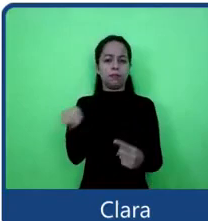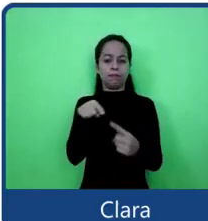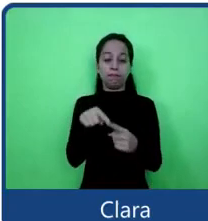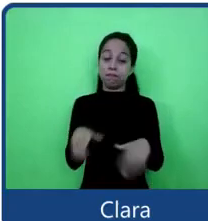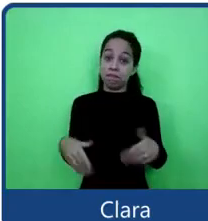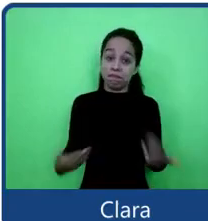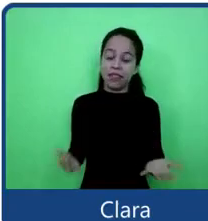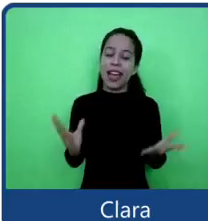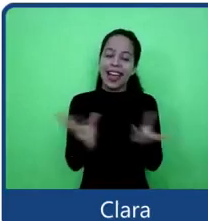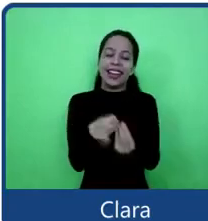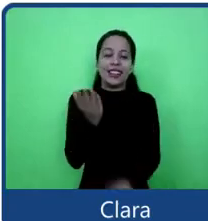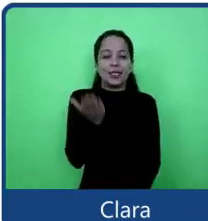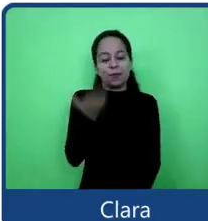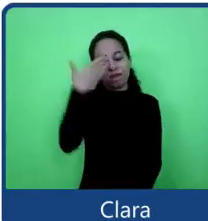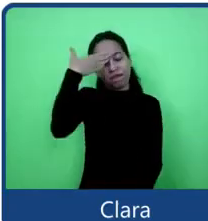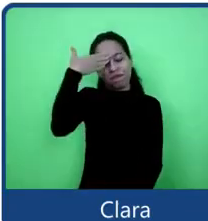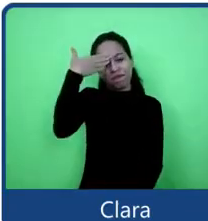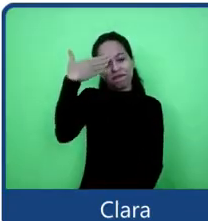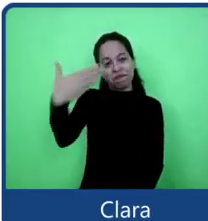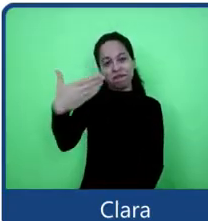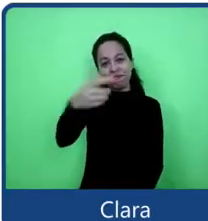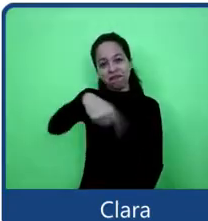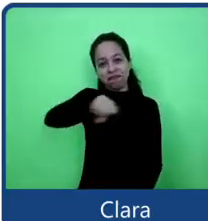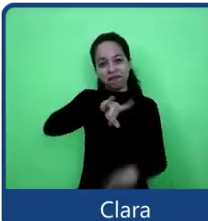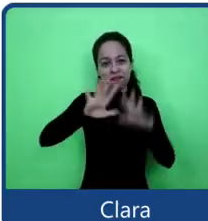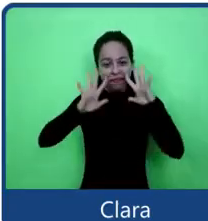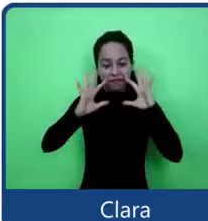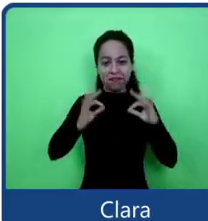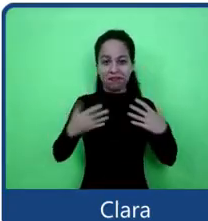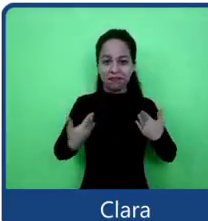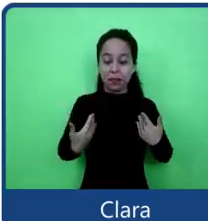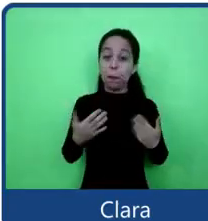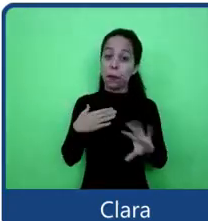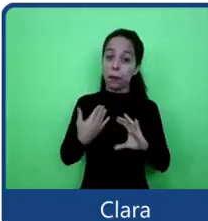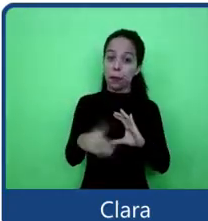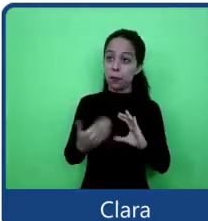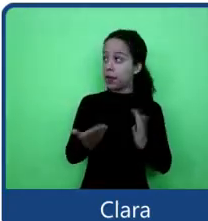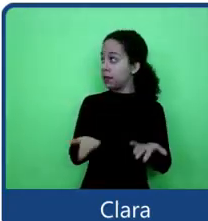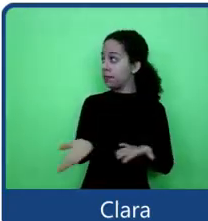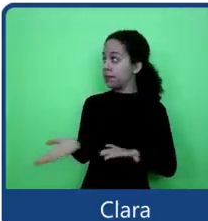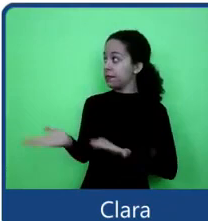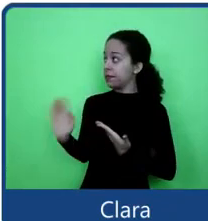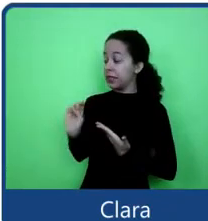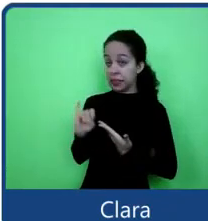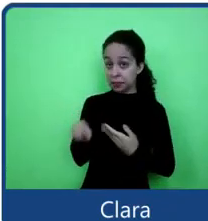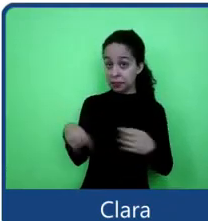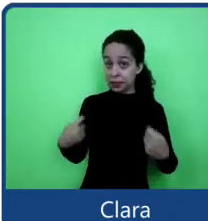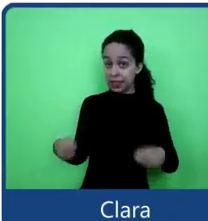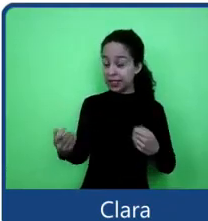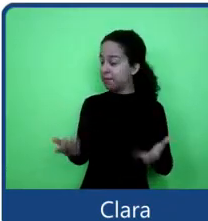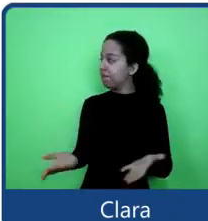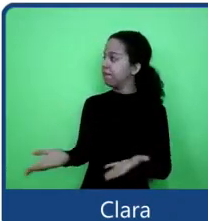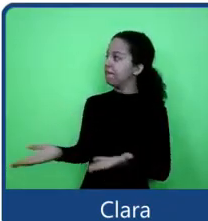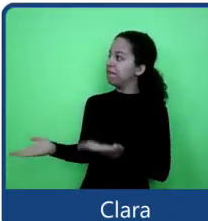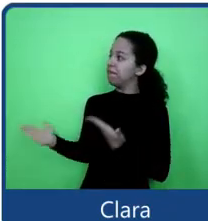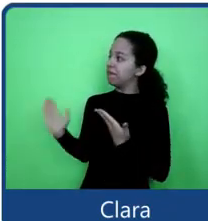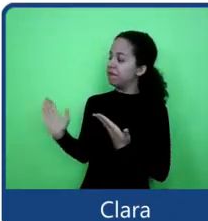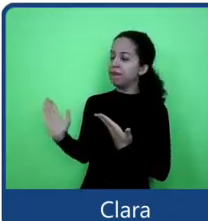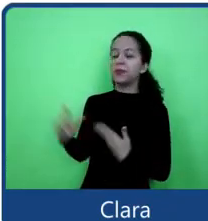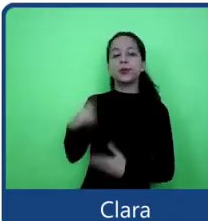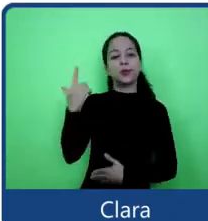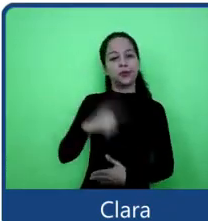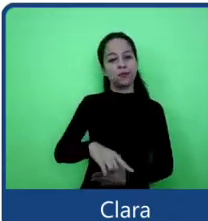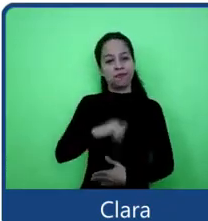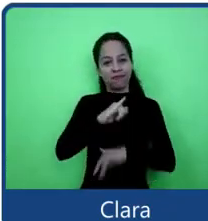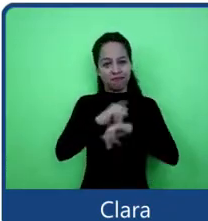gente. Obrigada pela atenção. Aqui vai meu e-mail, caso alguém precise. E, mais uma vez, muito obrigada pelo